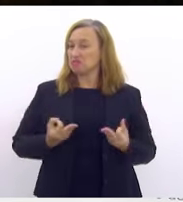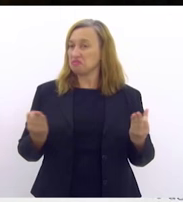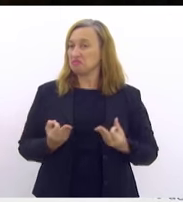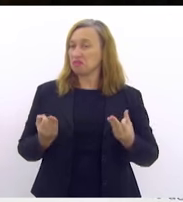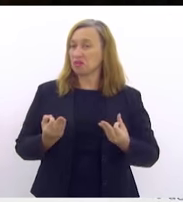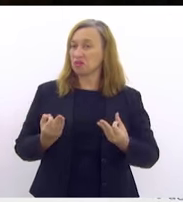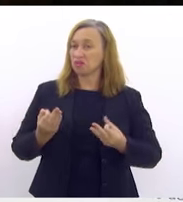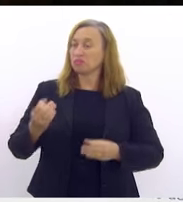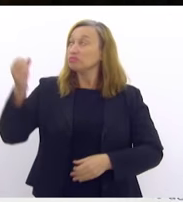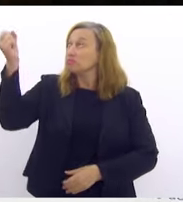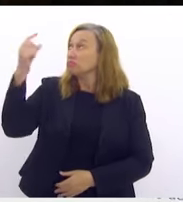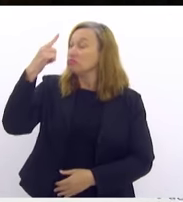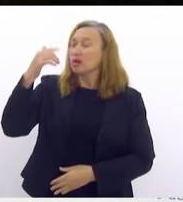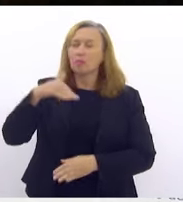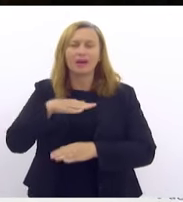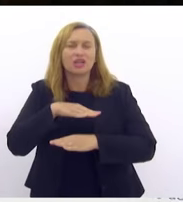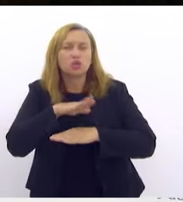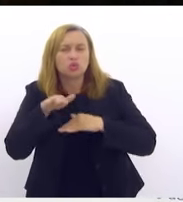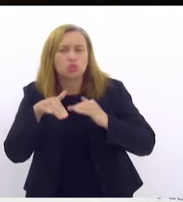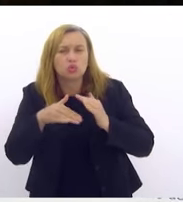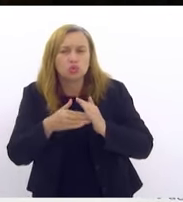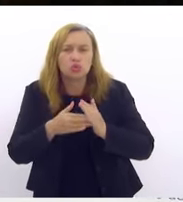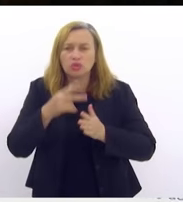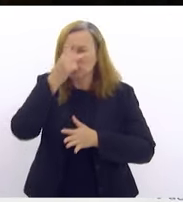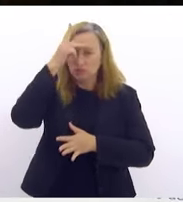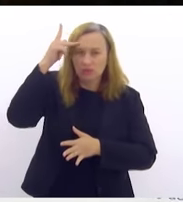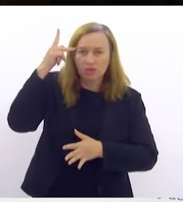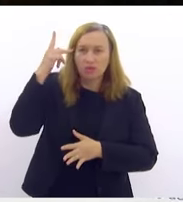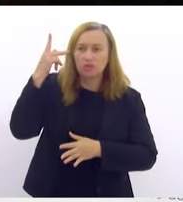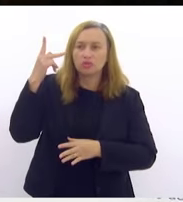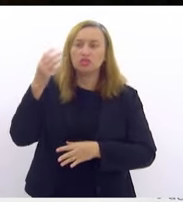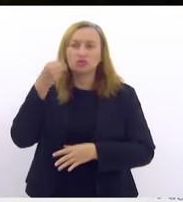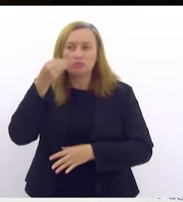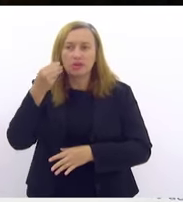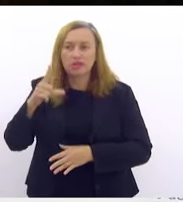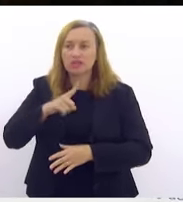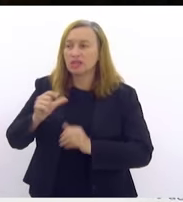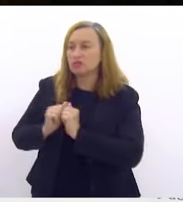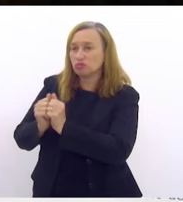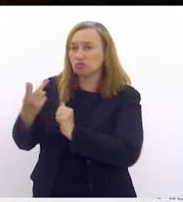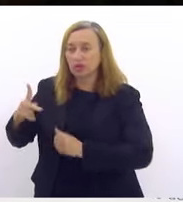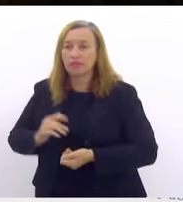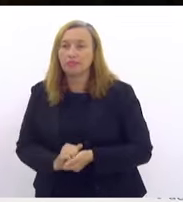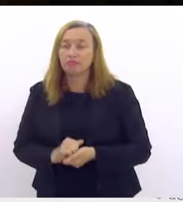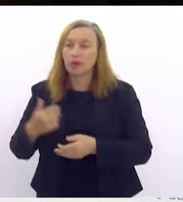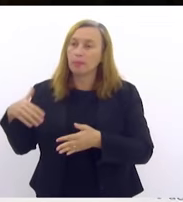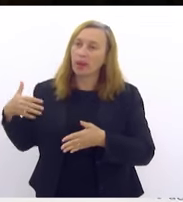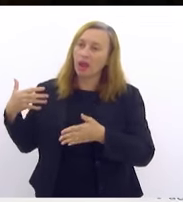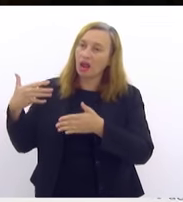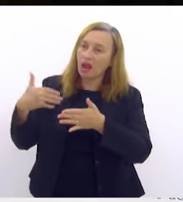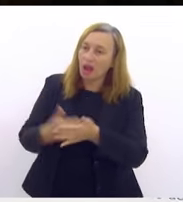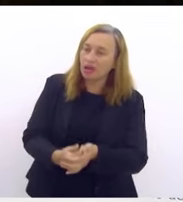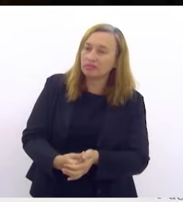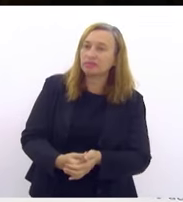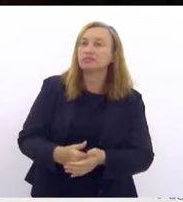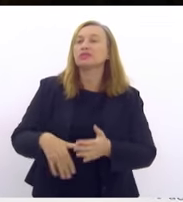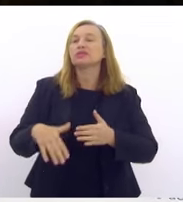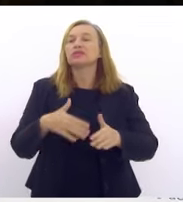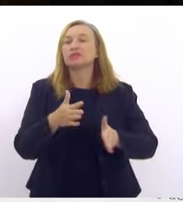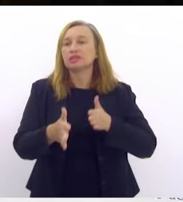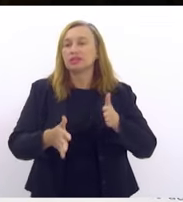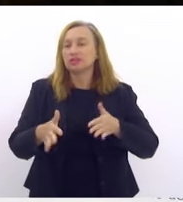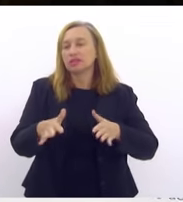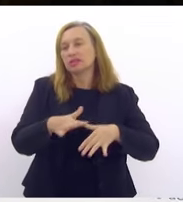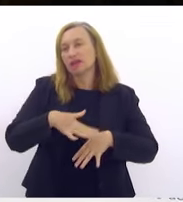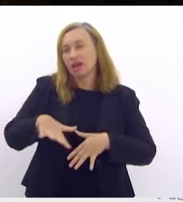inspiradora para todos aqueles que cruzaram seu caminho né sua jornada na advocacia representando os